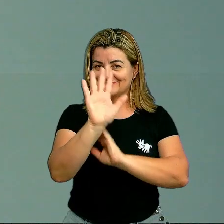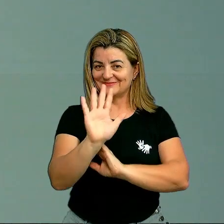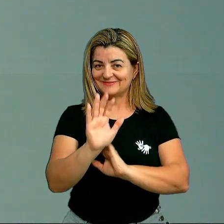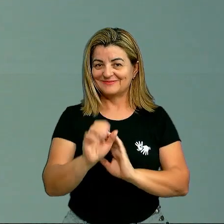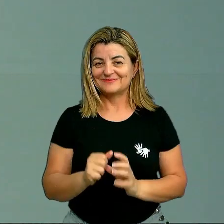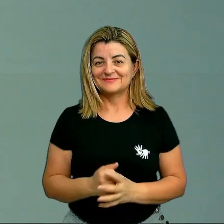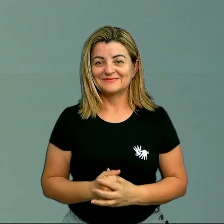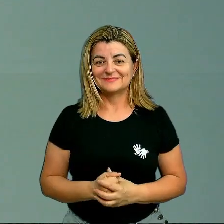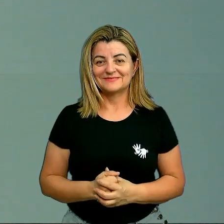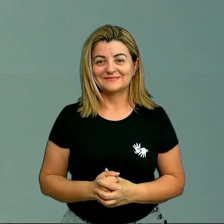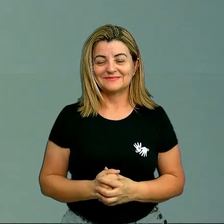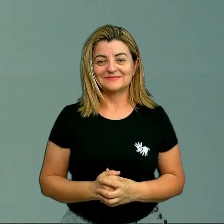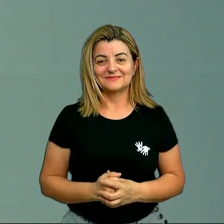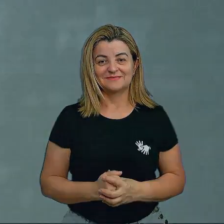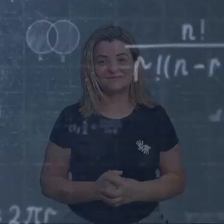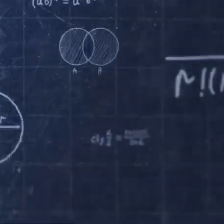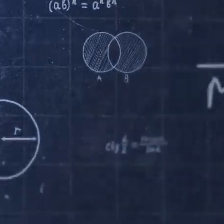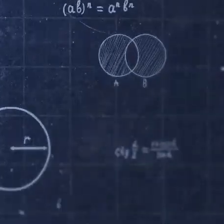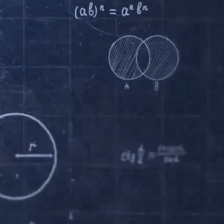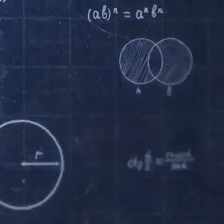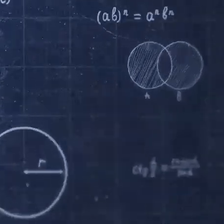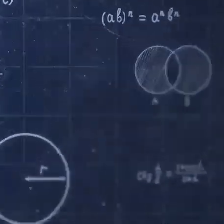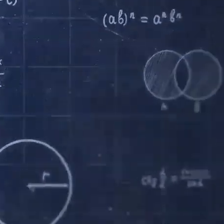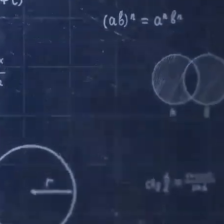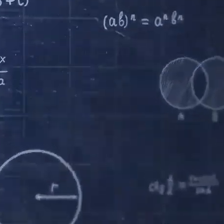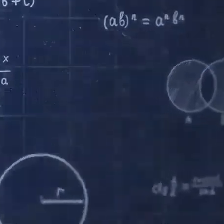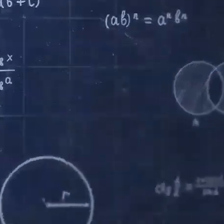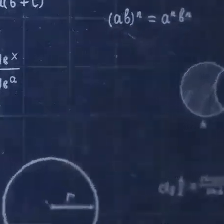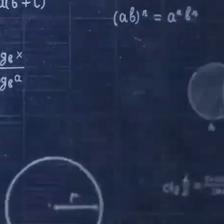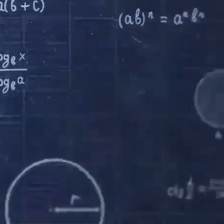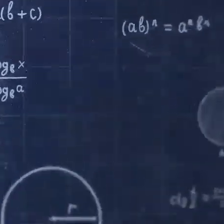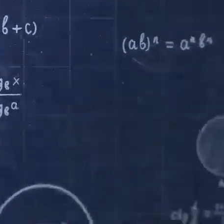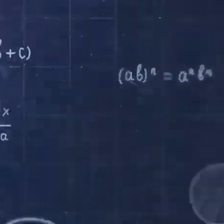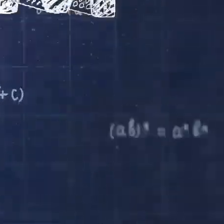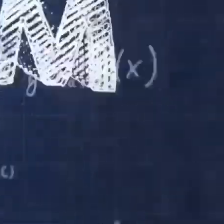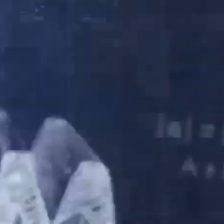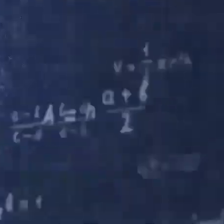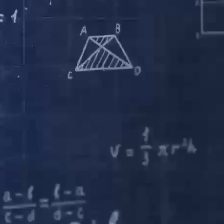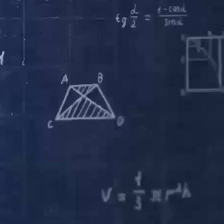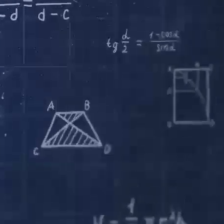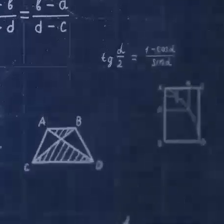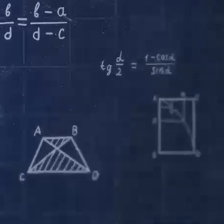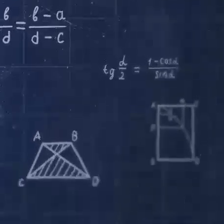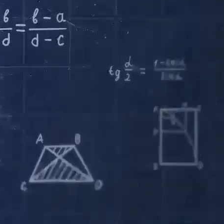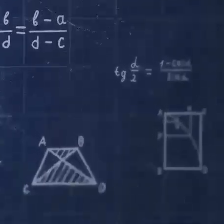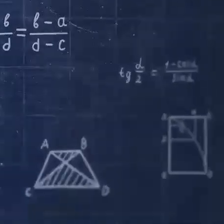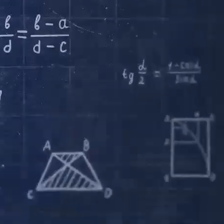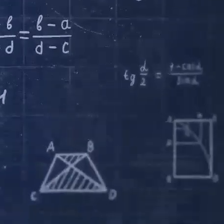aula.